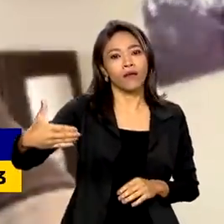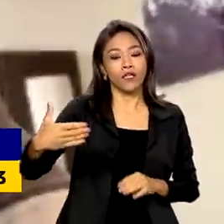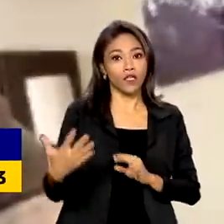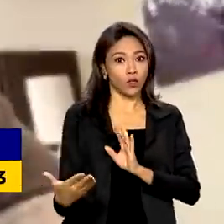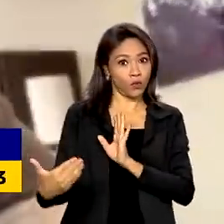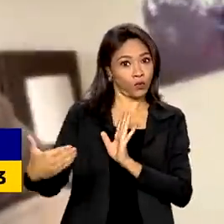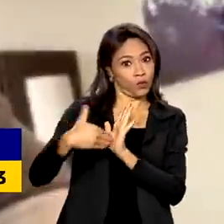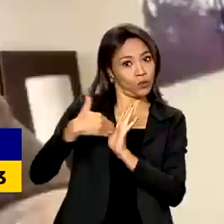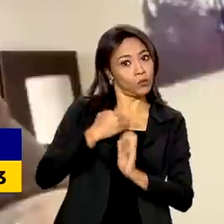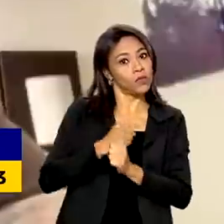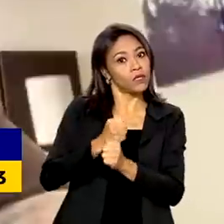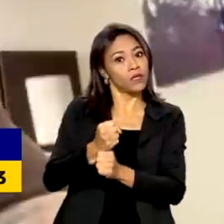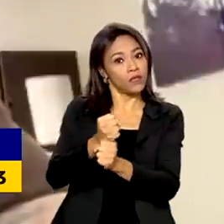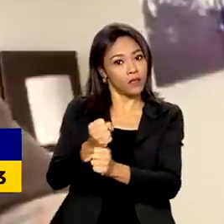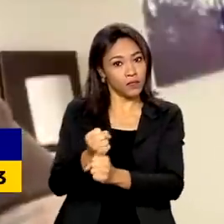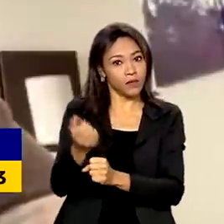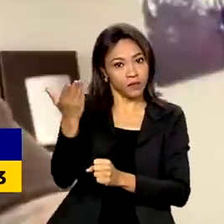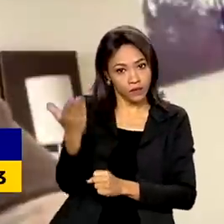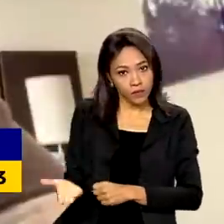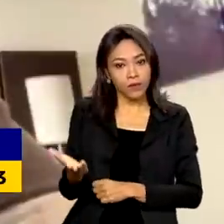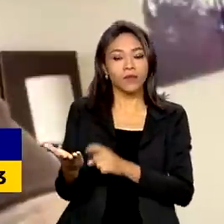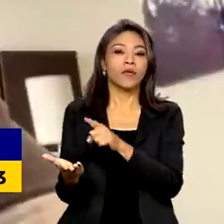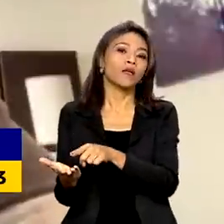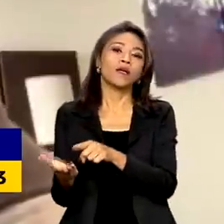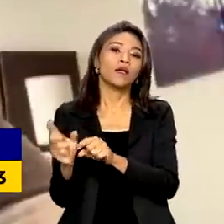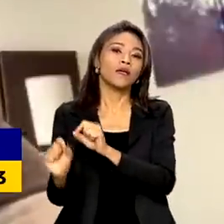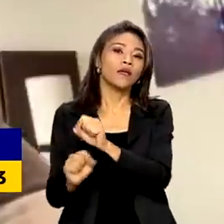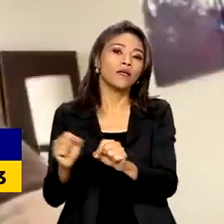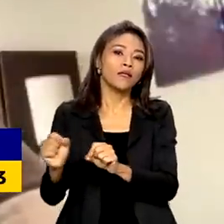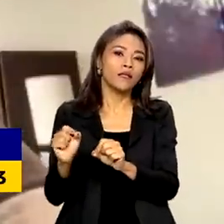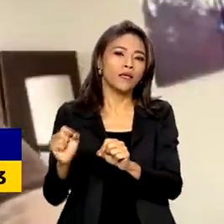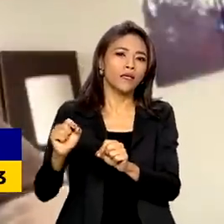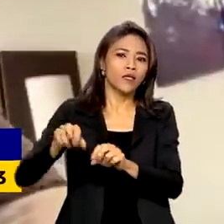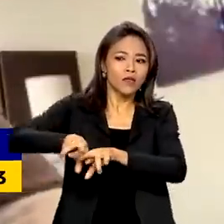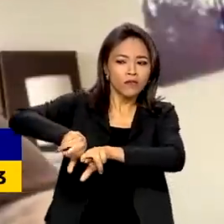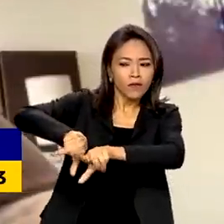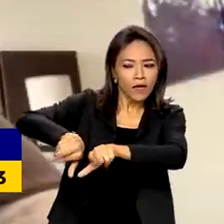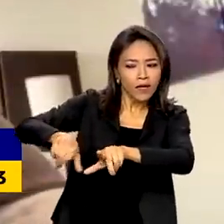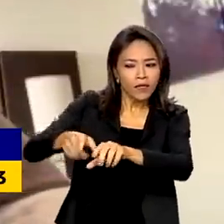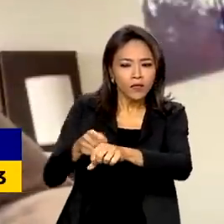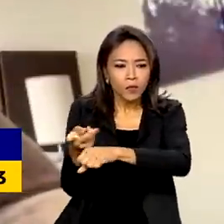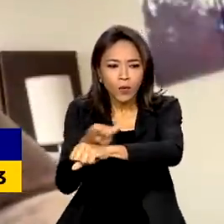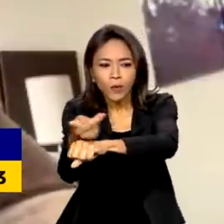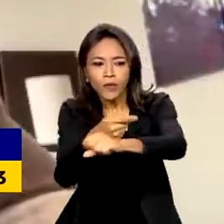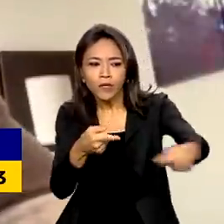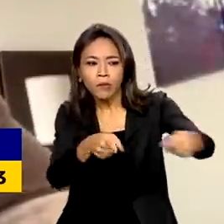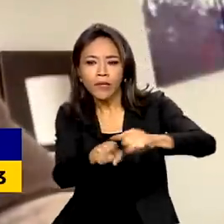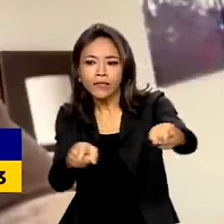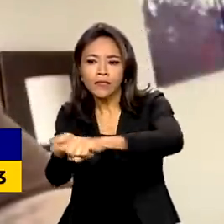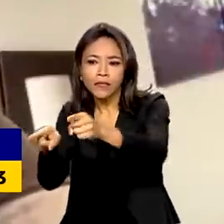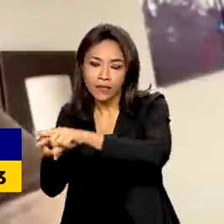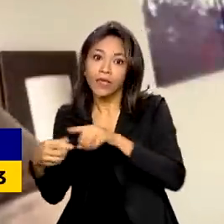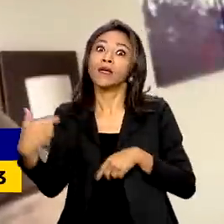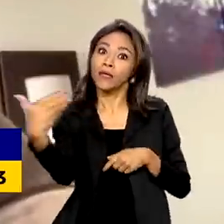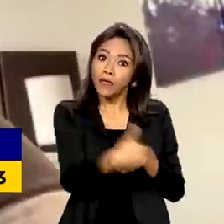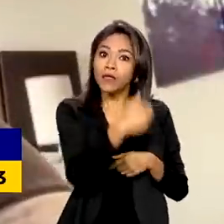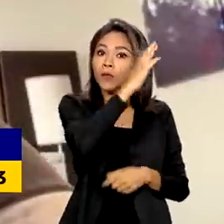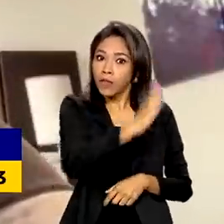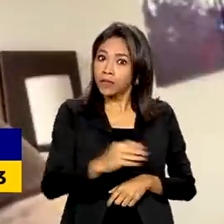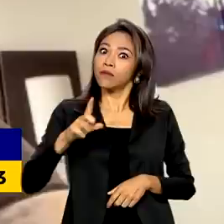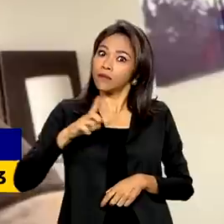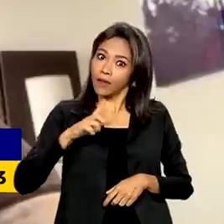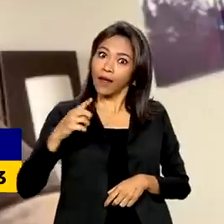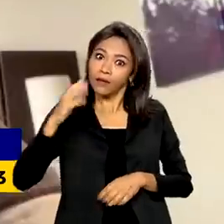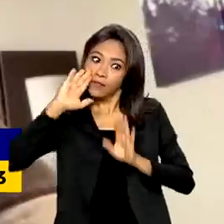anos, o Reino Unido, em virtude do Brexit, tem buscado diversificar as suas parcerias e o Brasil está no horizonte, então, nessas